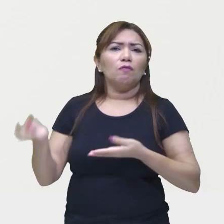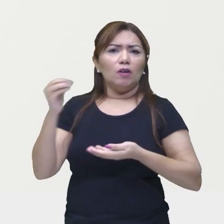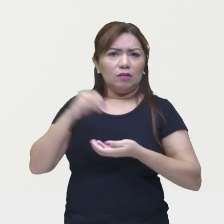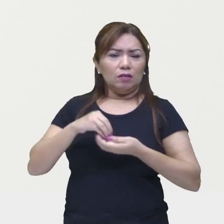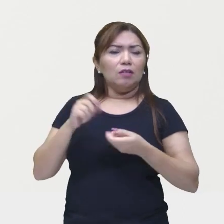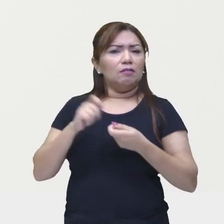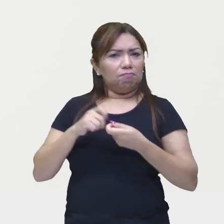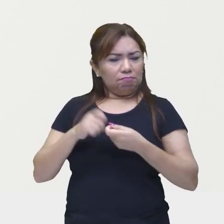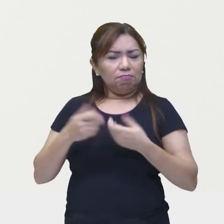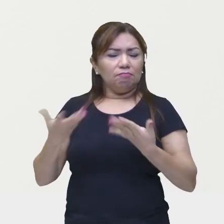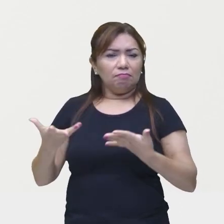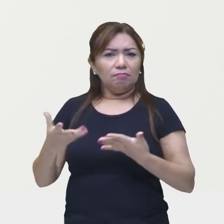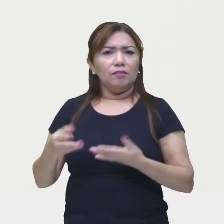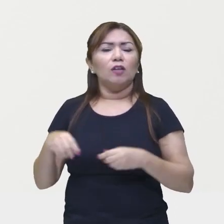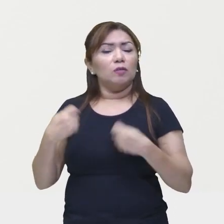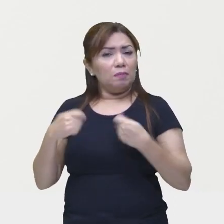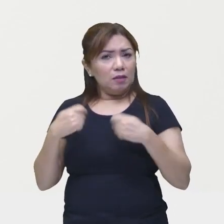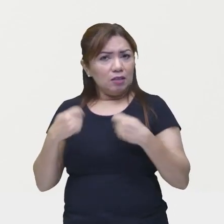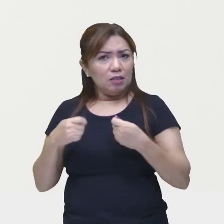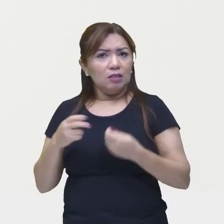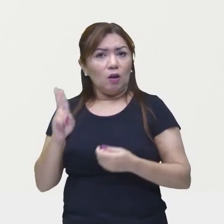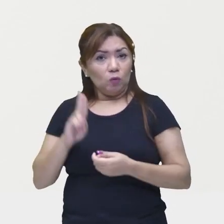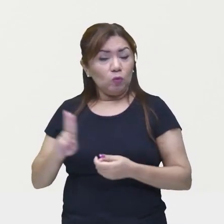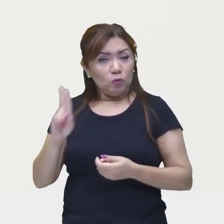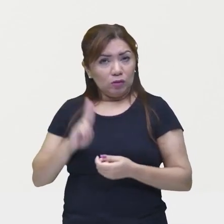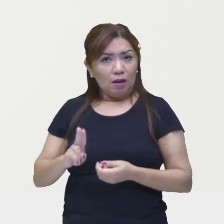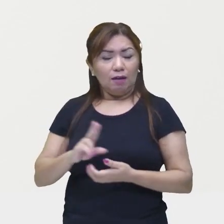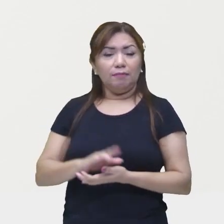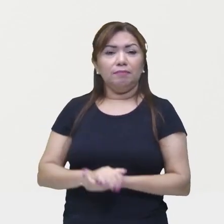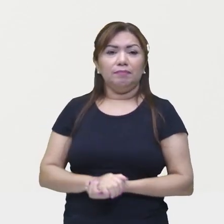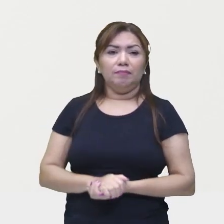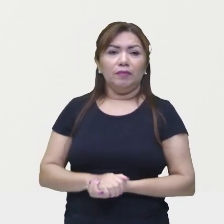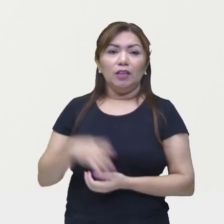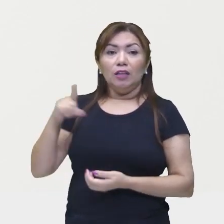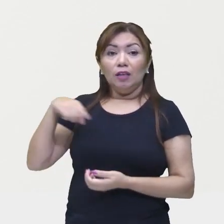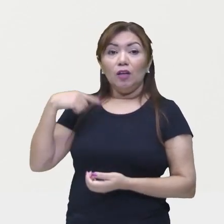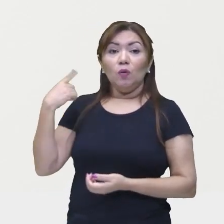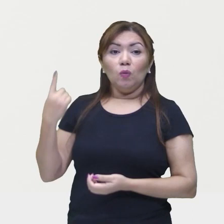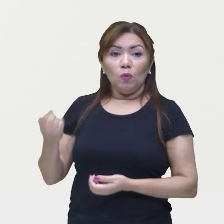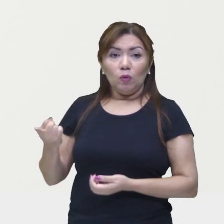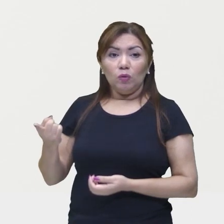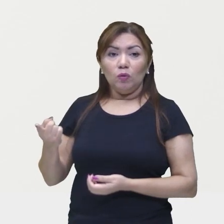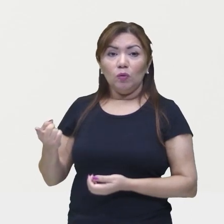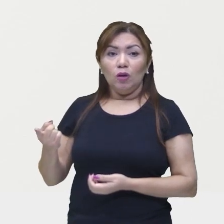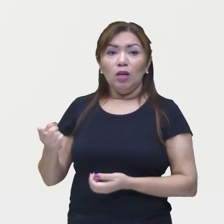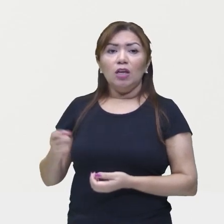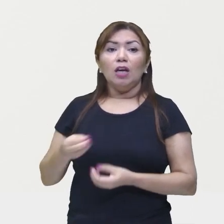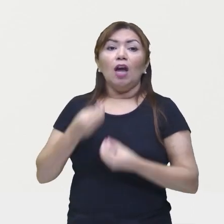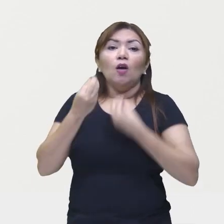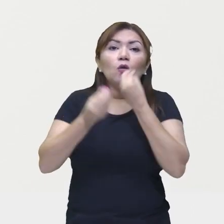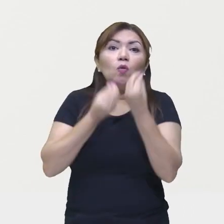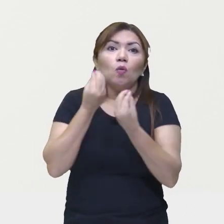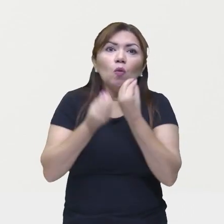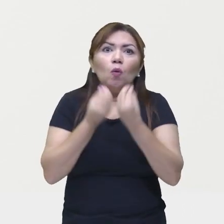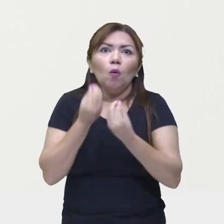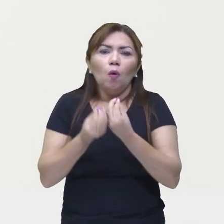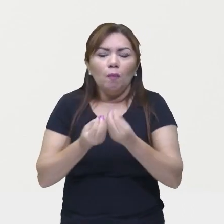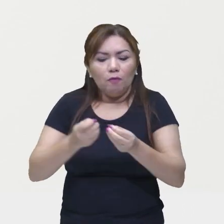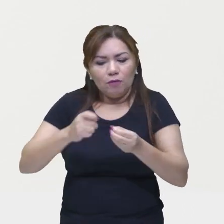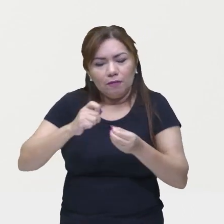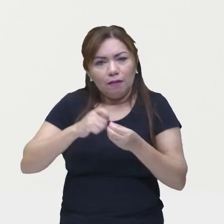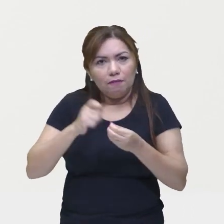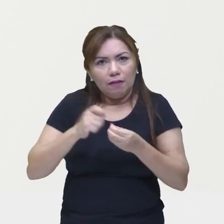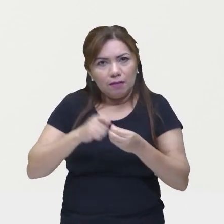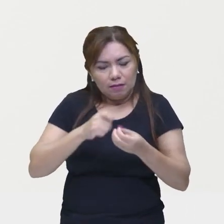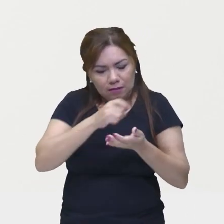fazer aquela comida que a gente tanto quer. E nós temos o modo de fazer, que é a